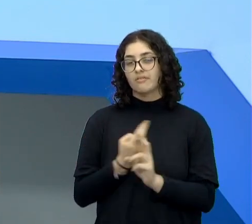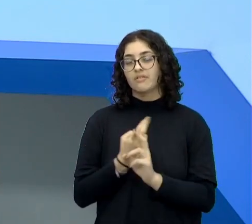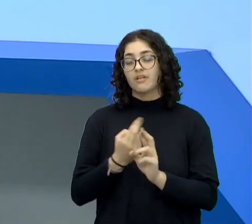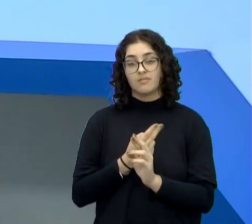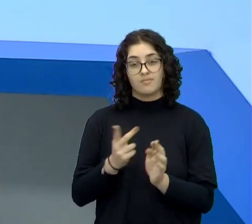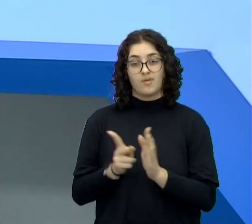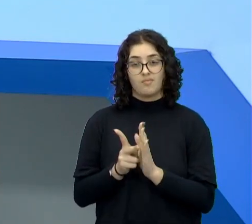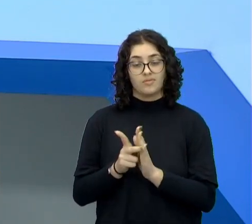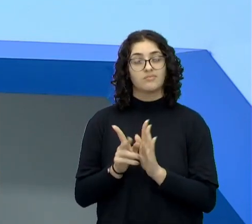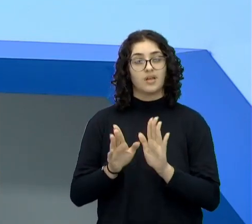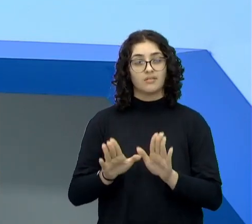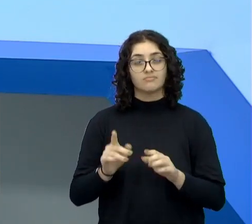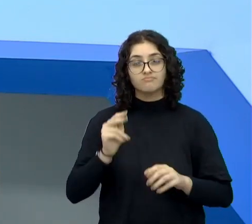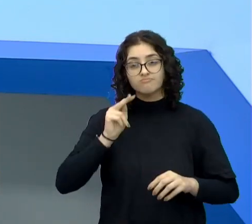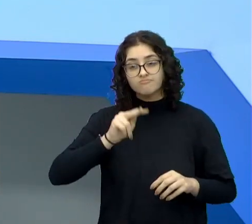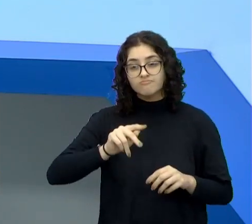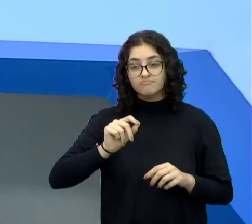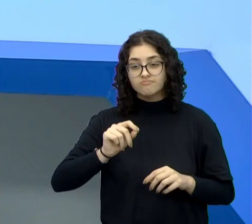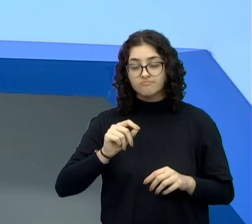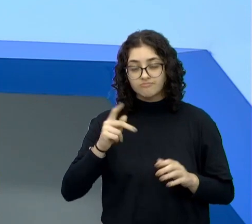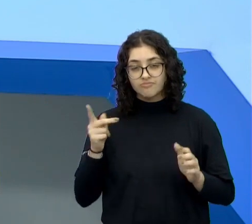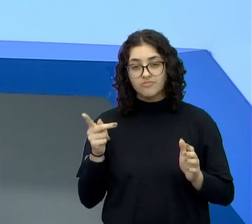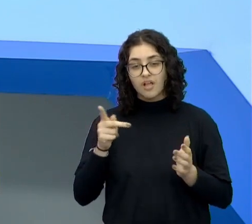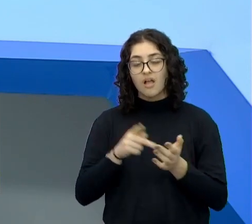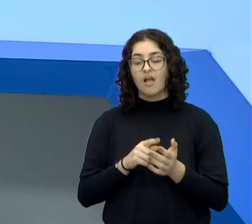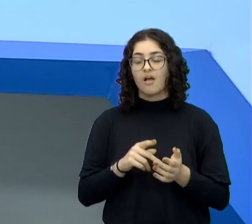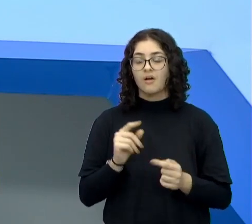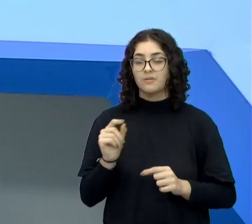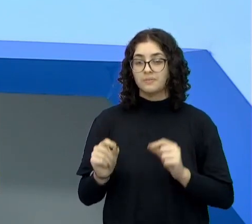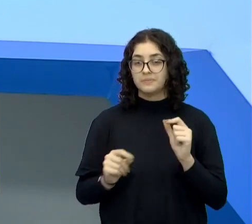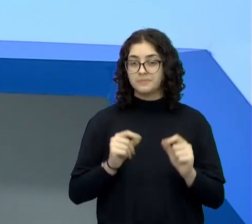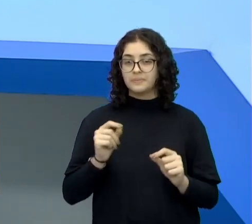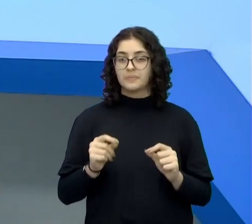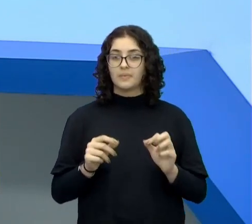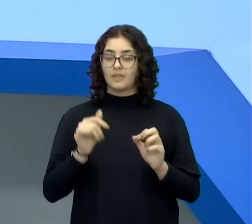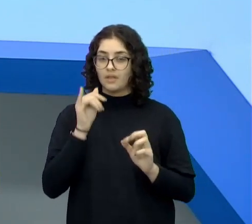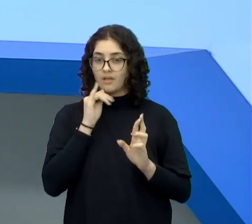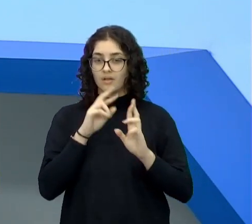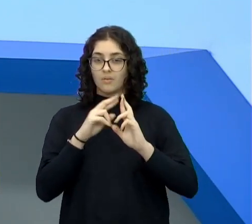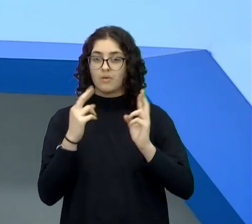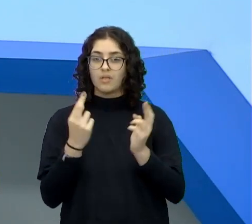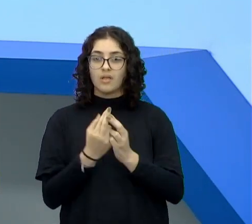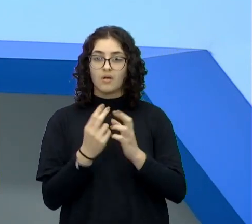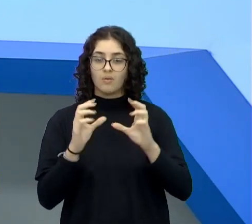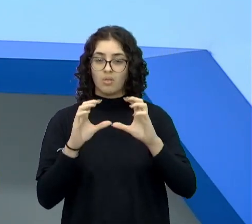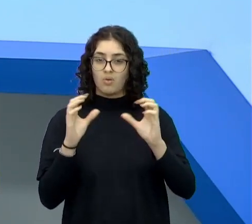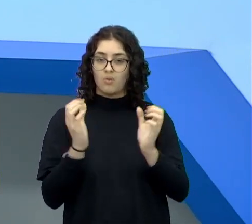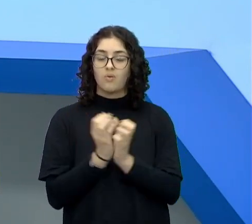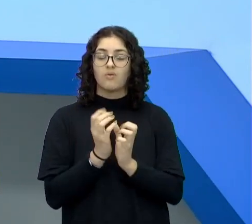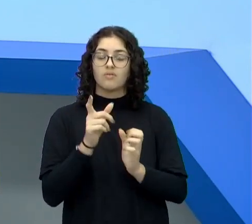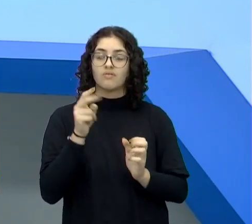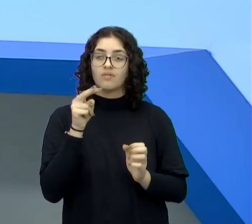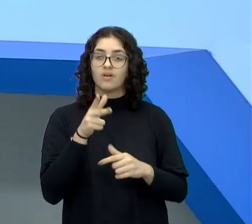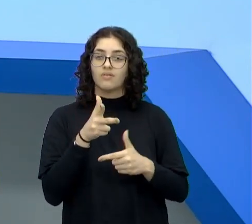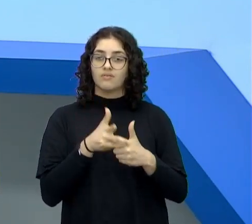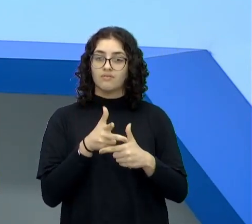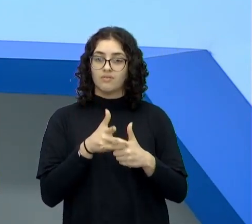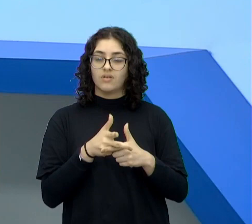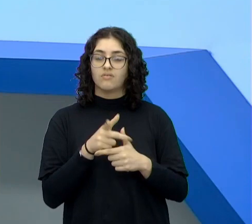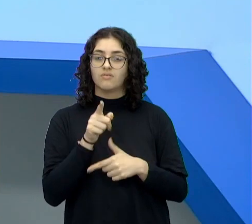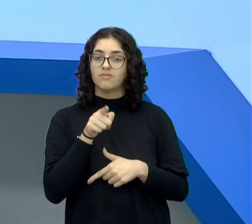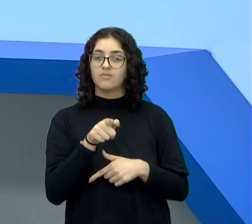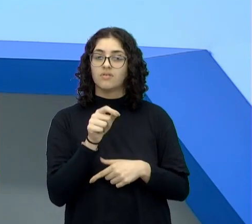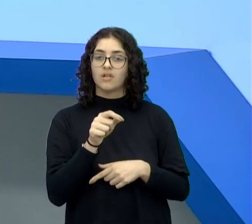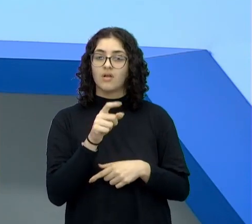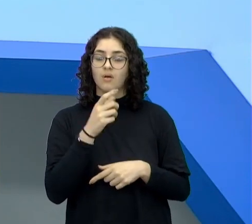essas questões, mas quando a gente olha de fato, né, uma reunião no Congresso, por exemplo, você vai ver vídeos, normalmente você vai